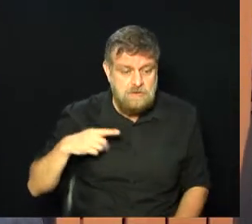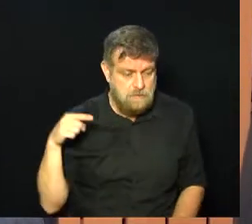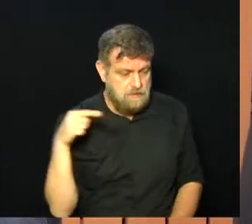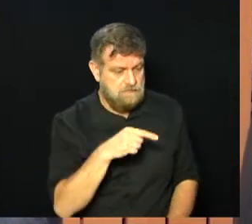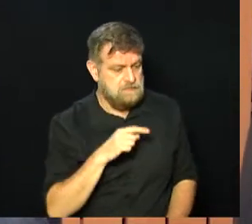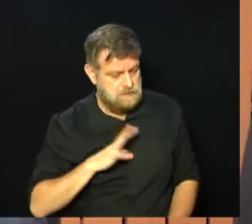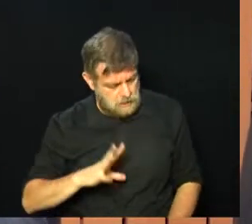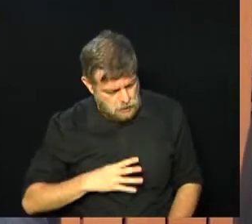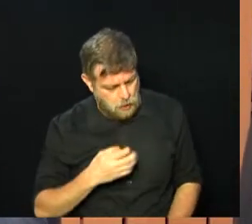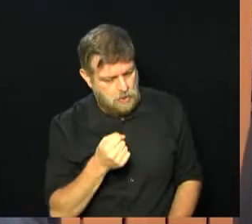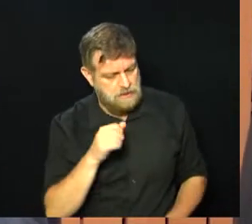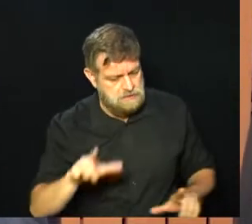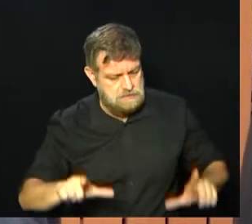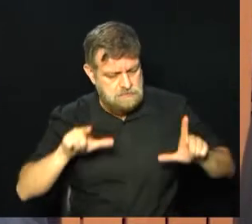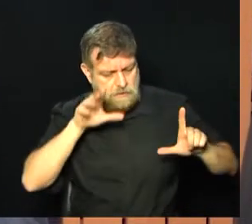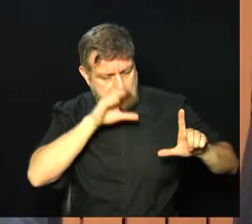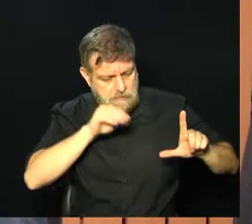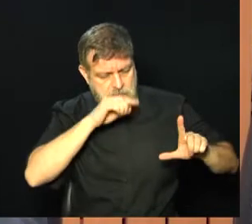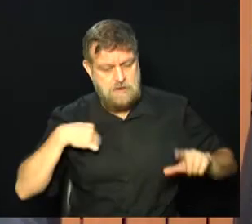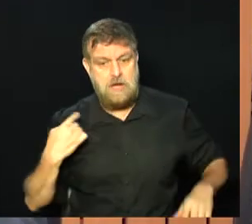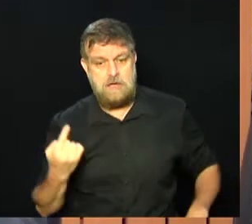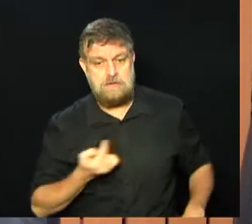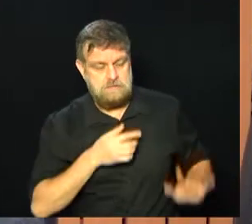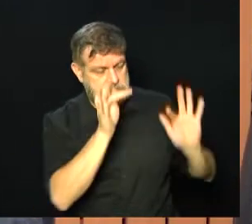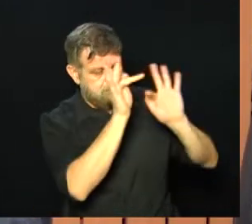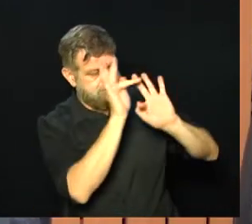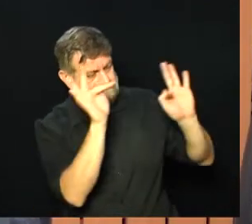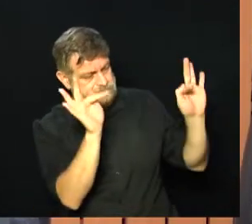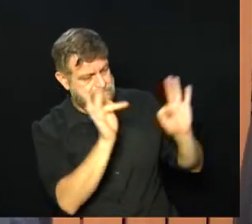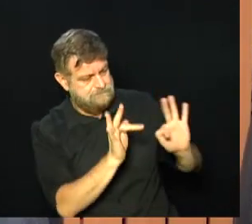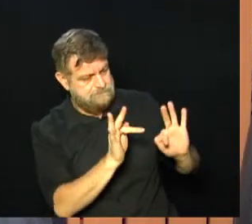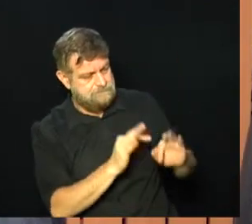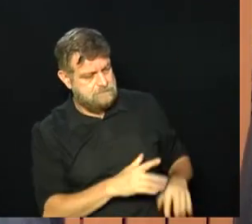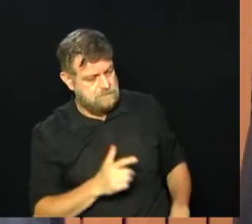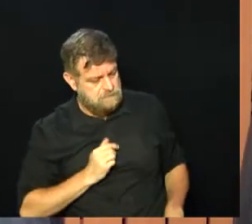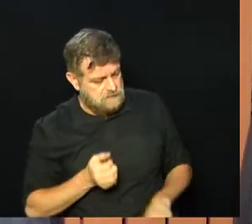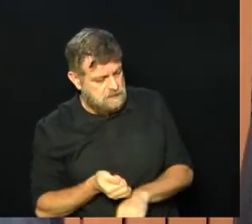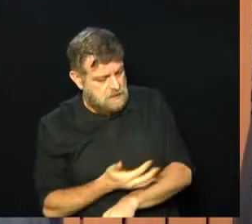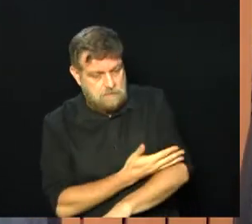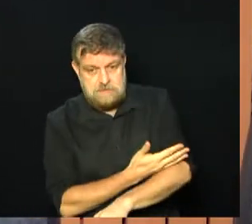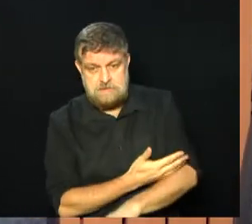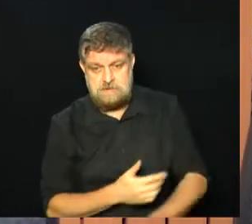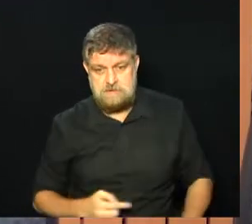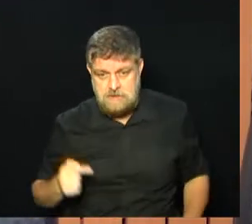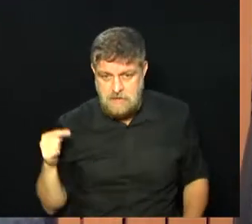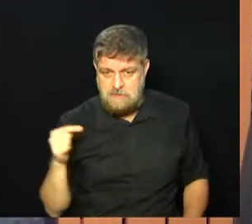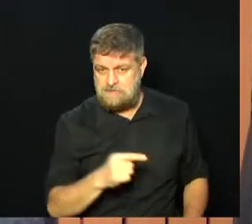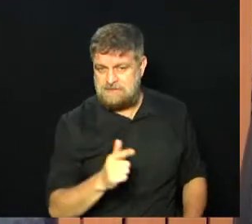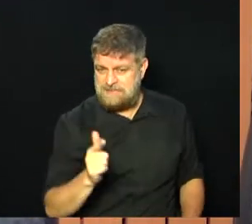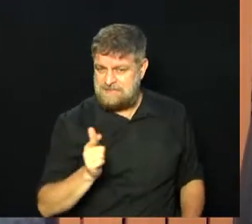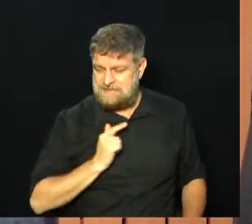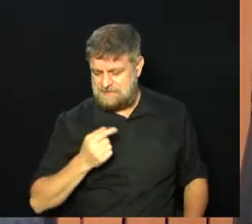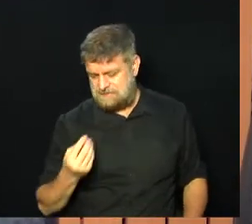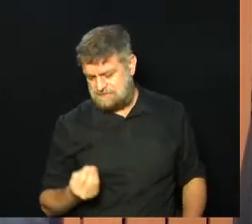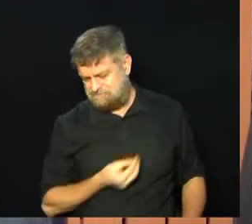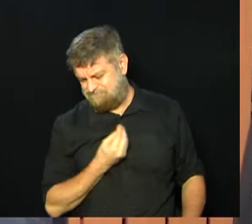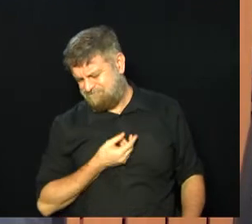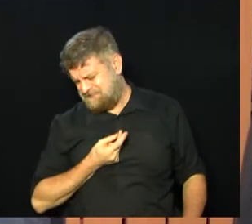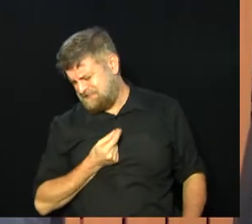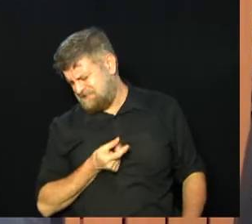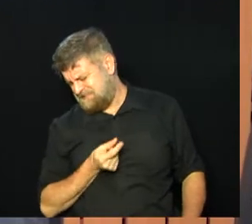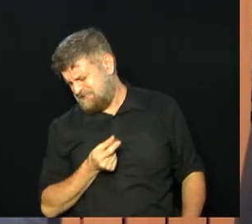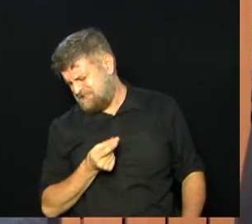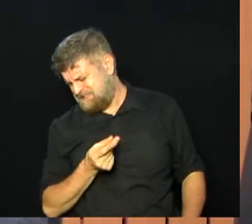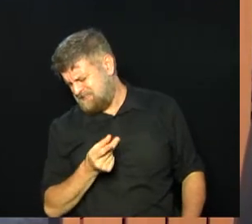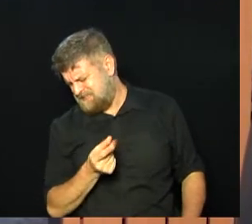tenha certeza que nós ficamos felizes e emocionados, e que o senhor tenha aí muitos e muitos